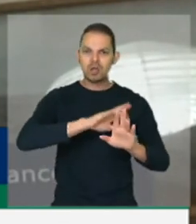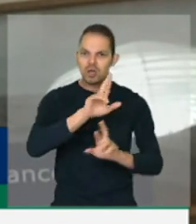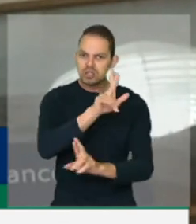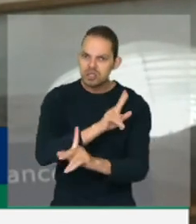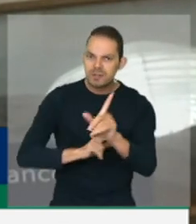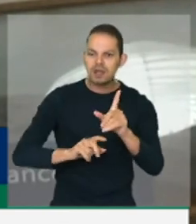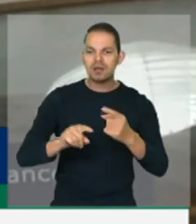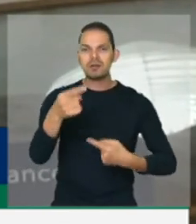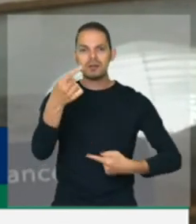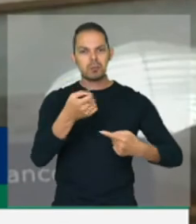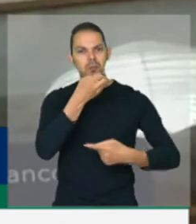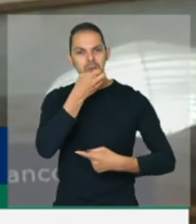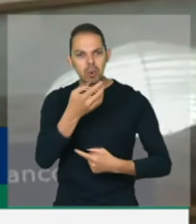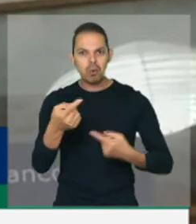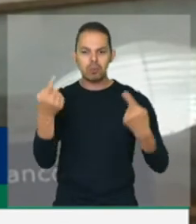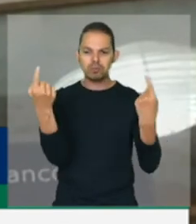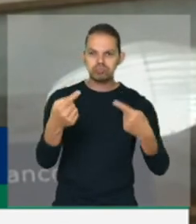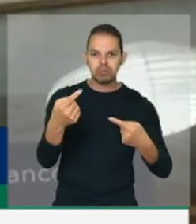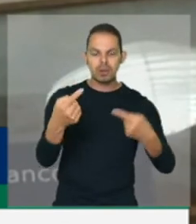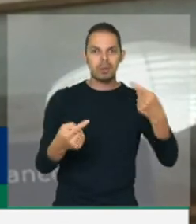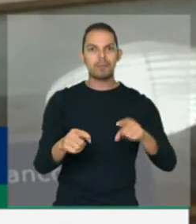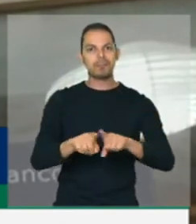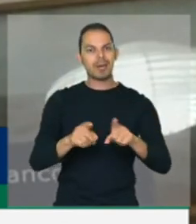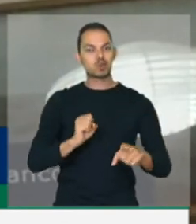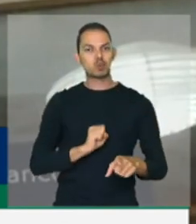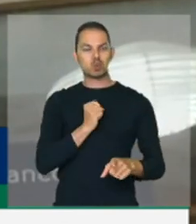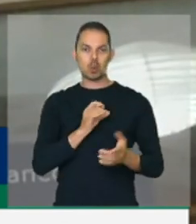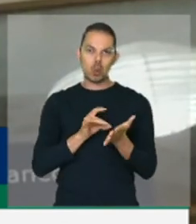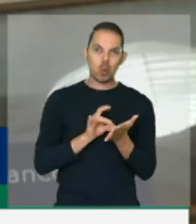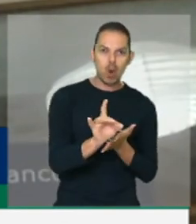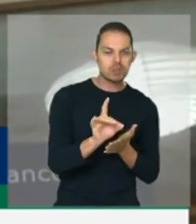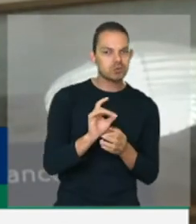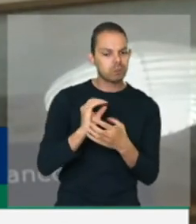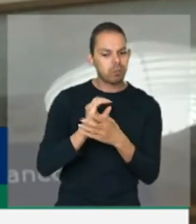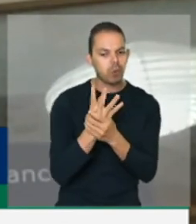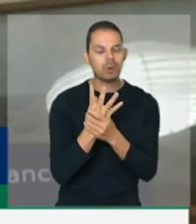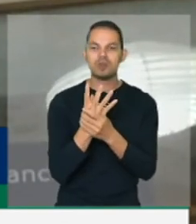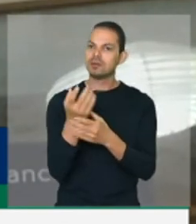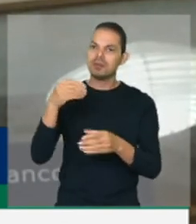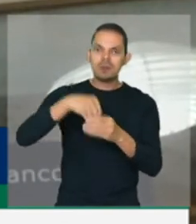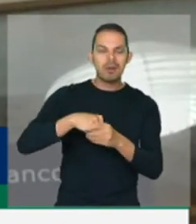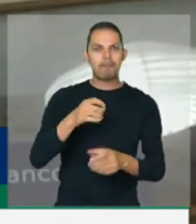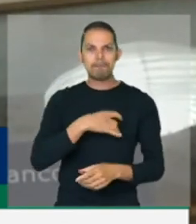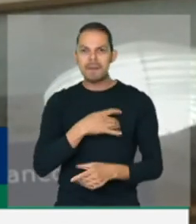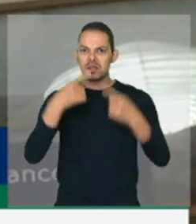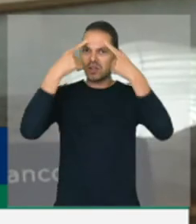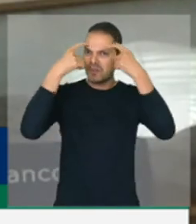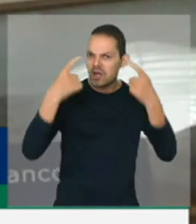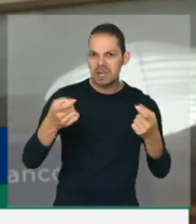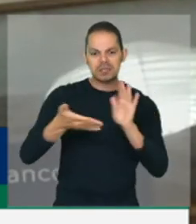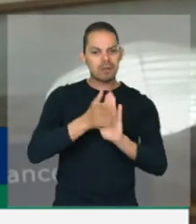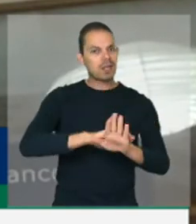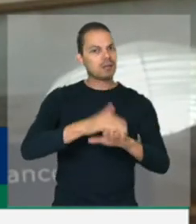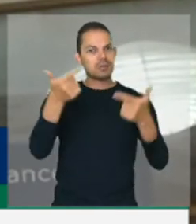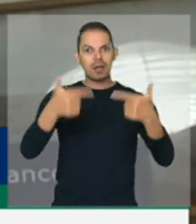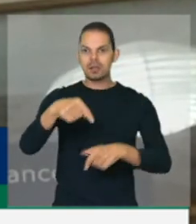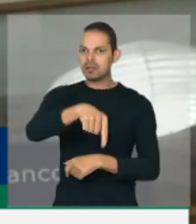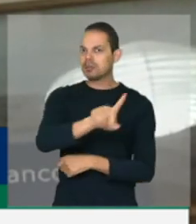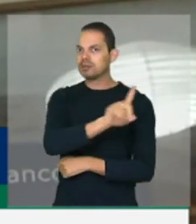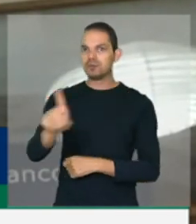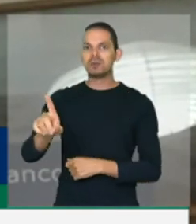bom debate, cabe o bom enfrentamento, mas não cabe o ódio, não cabe o fascismo, não cabe o medo, não cabe a violência, não cabe a ameaça. Por